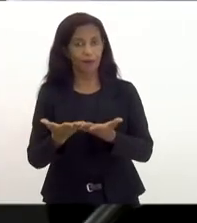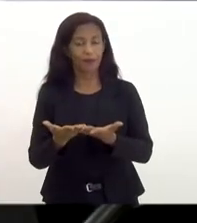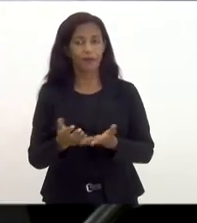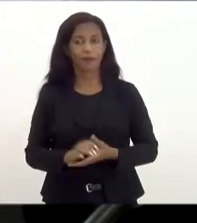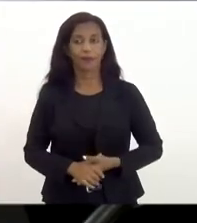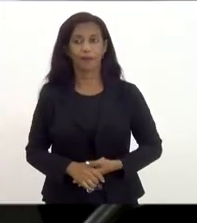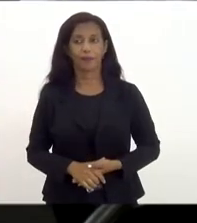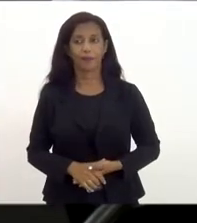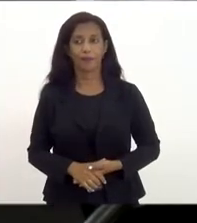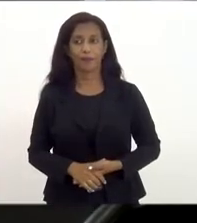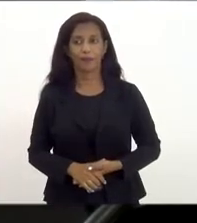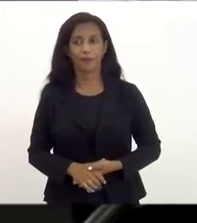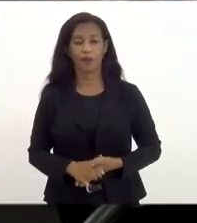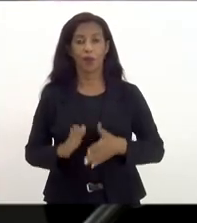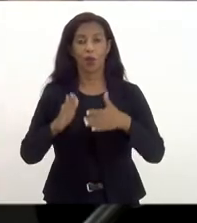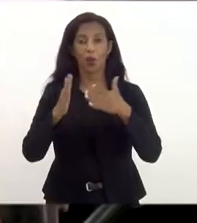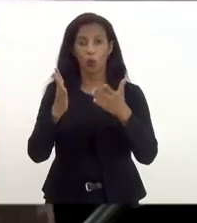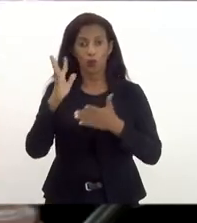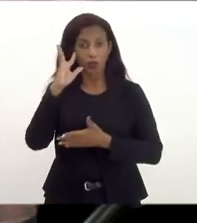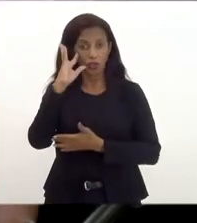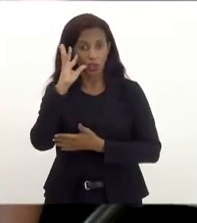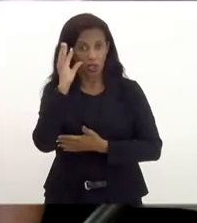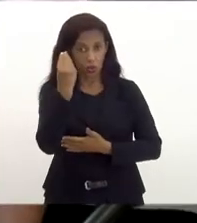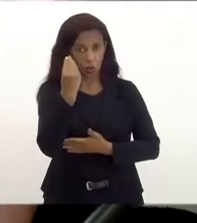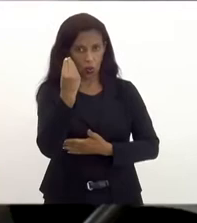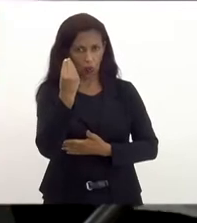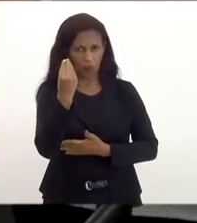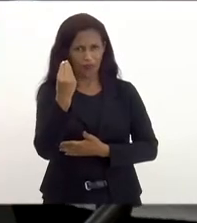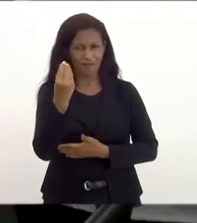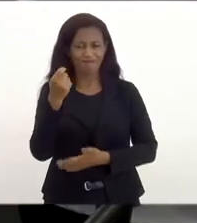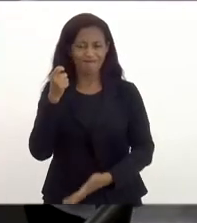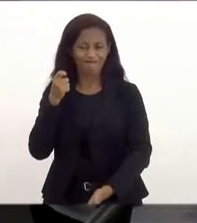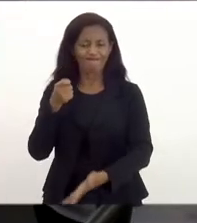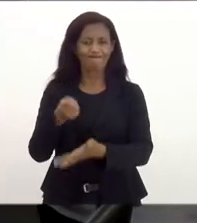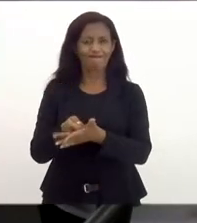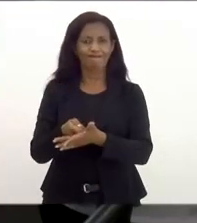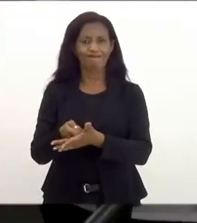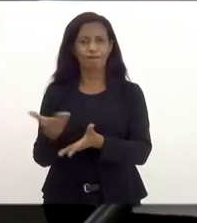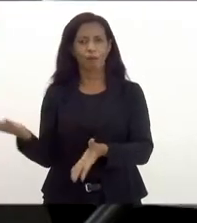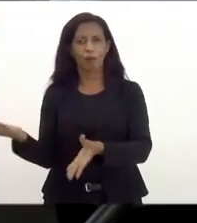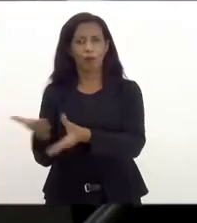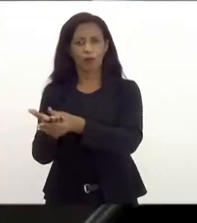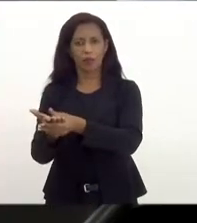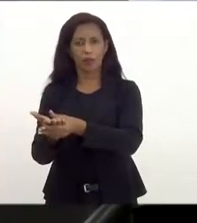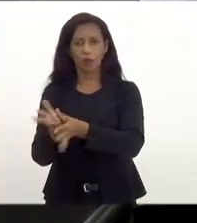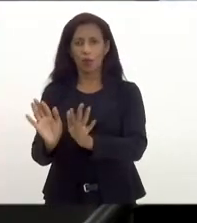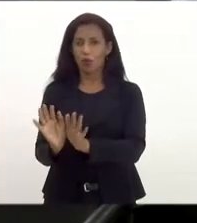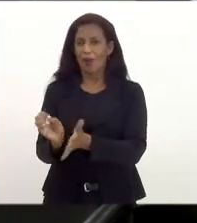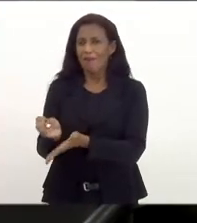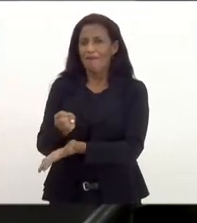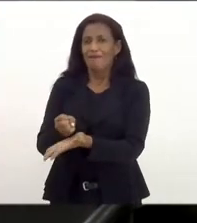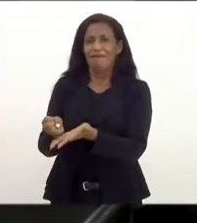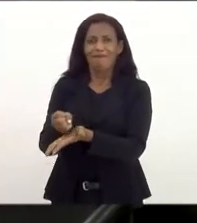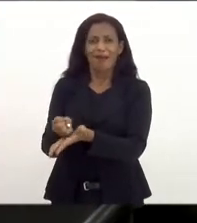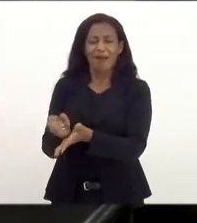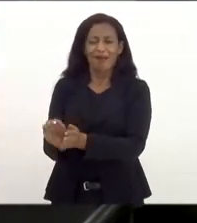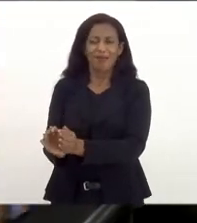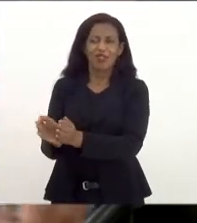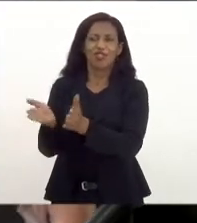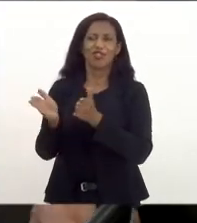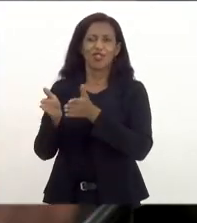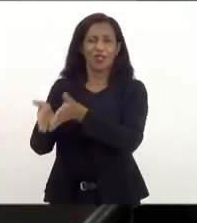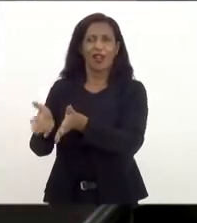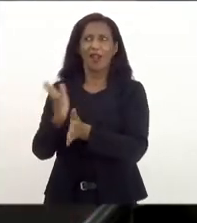que e quando a gente toma decisão a gente vai ter que fazer um processo não é basicamente a gente